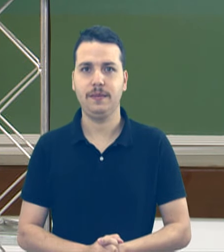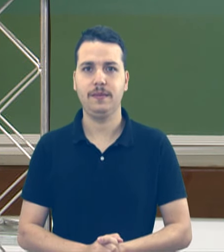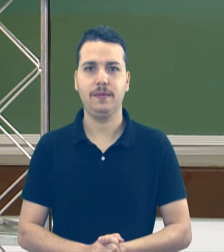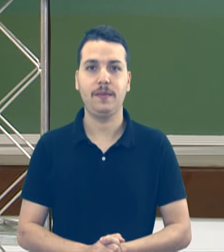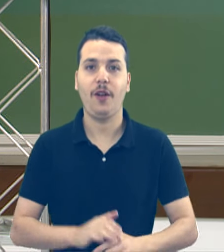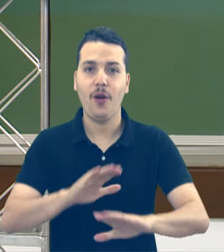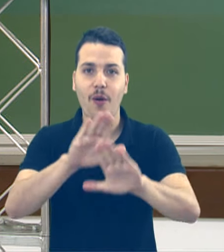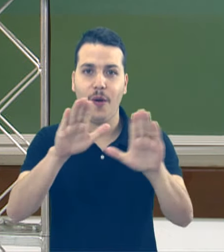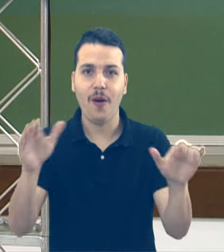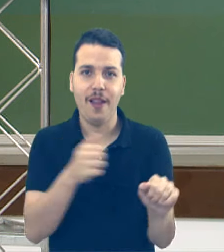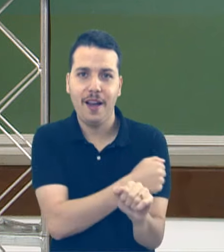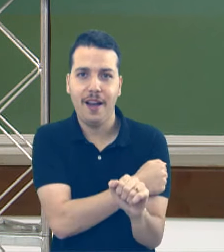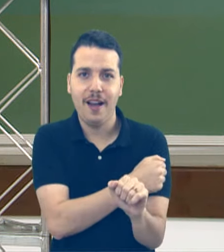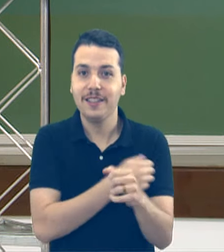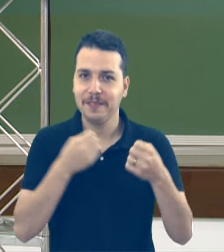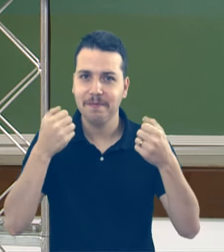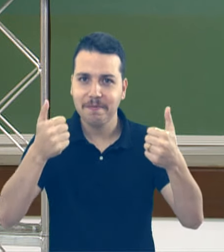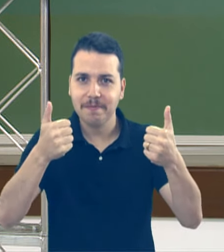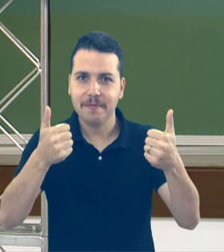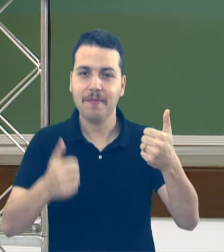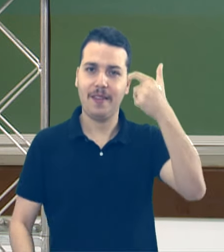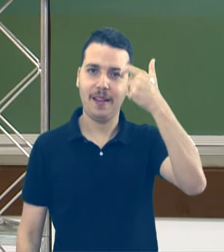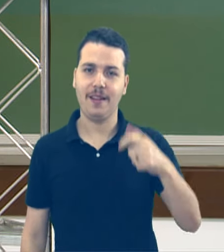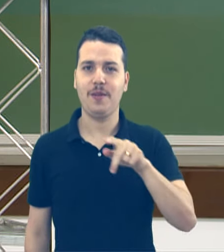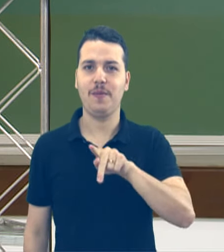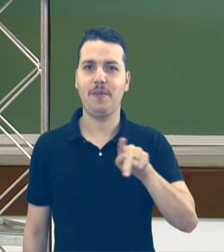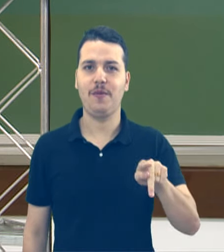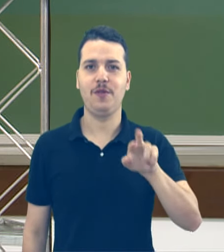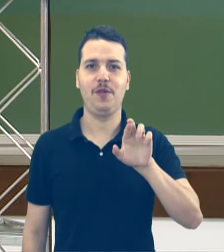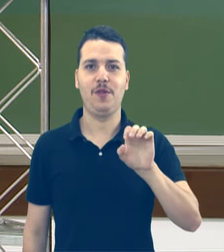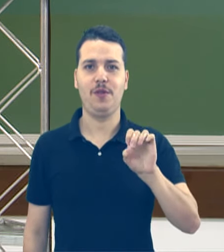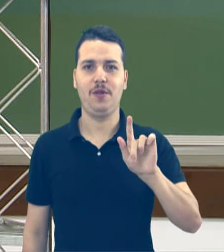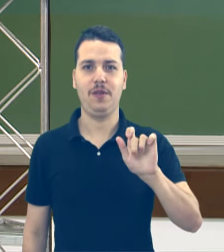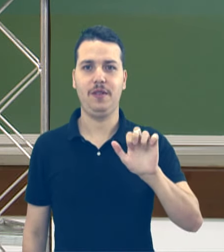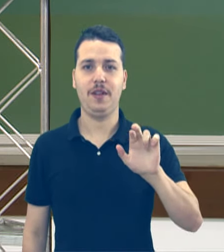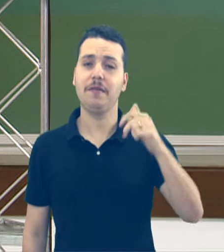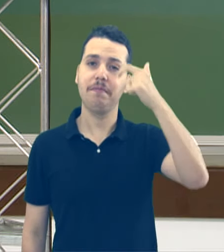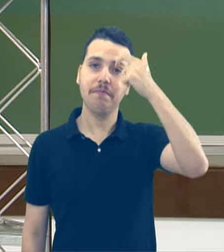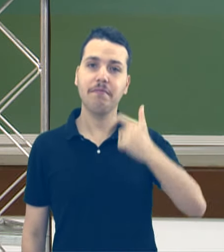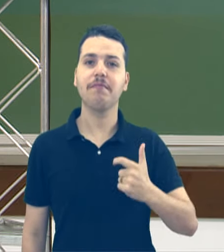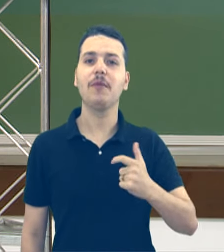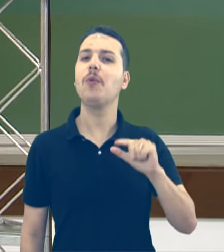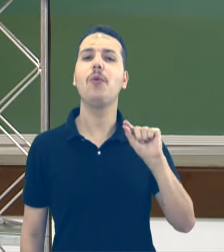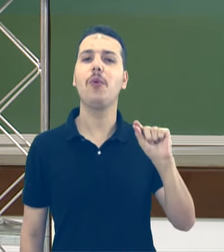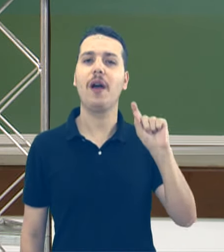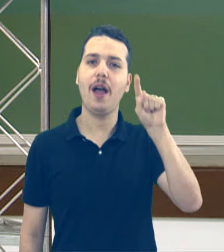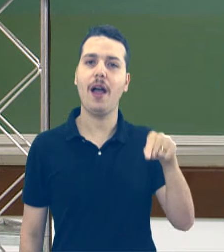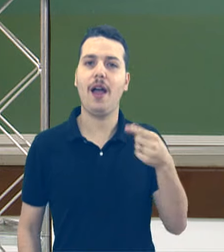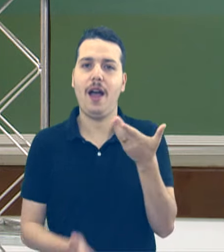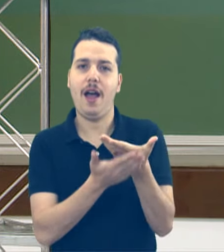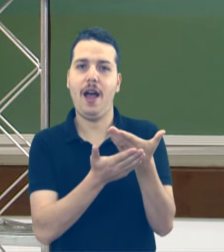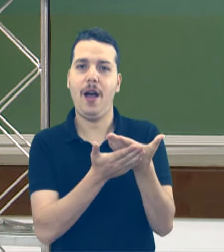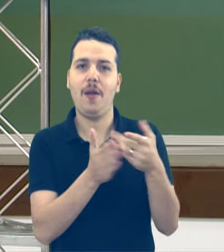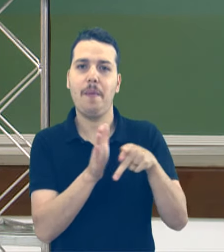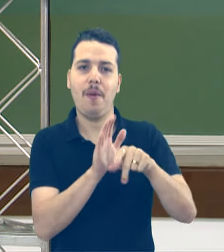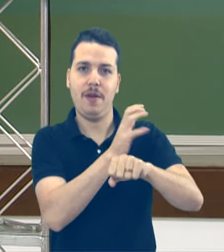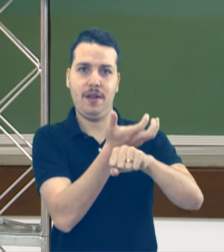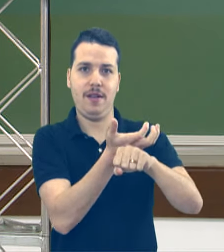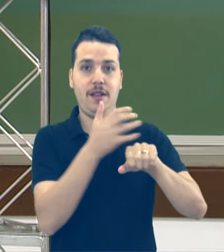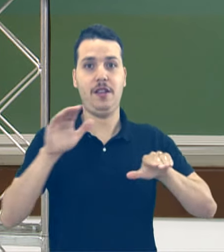Olá, chicos, que tal? Eu sou o professor Roger e estou aqui para mais uma aula de língua espanhola para a